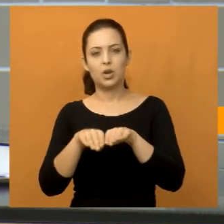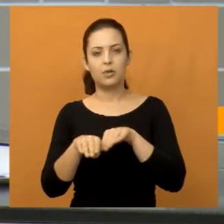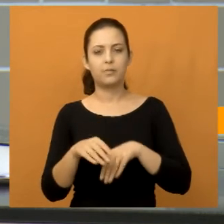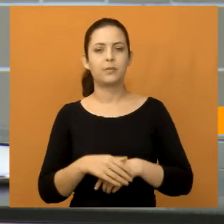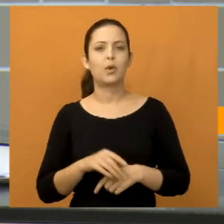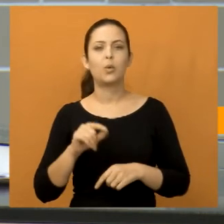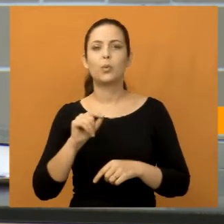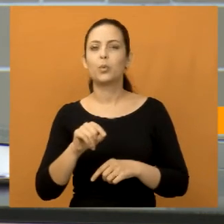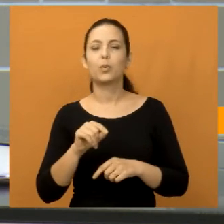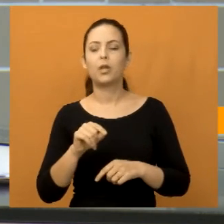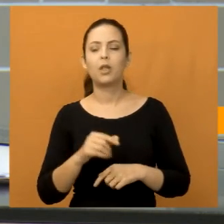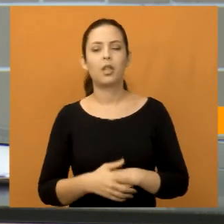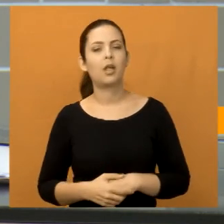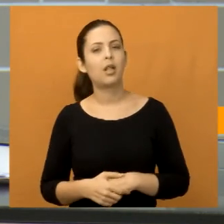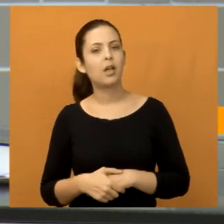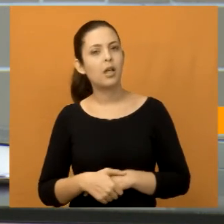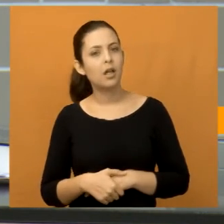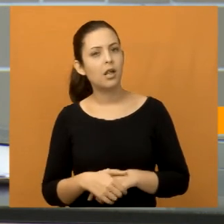que caracterizaria